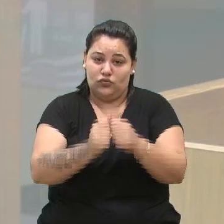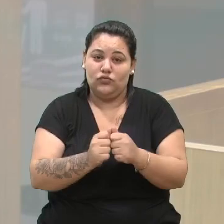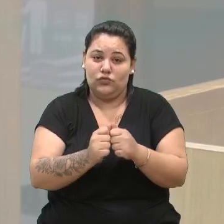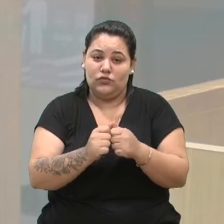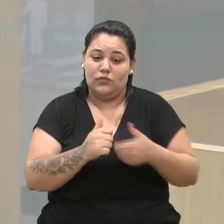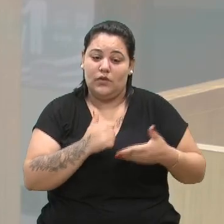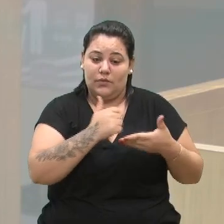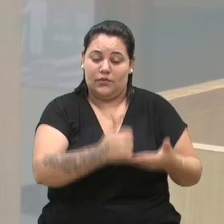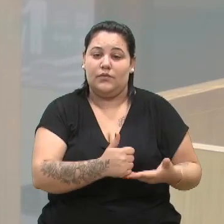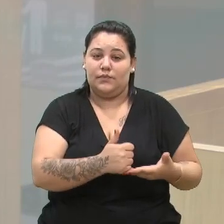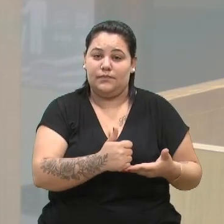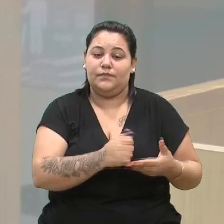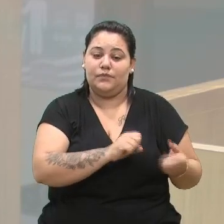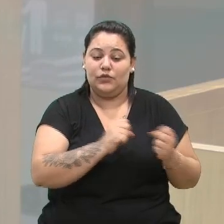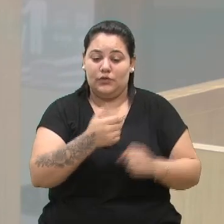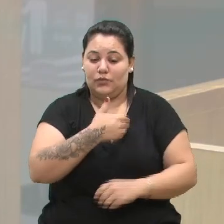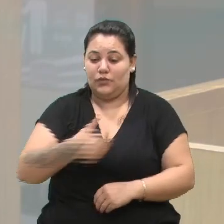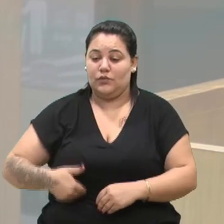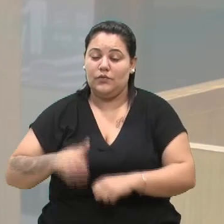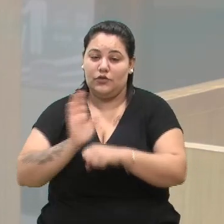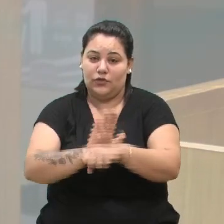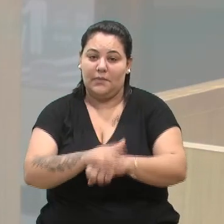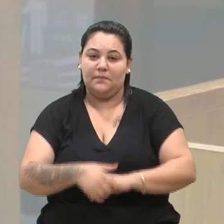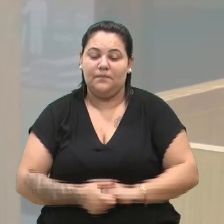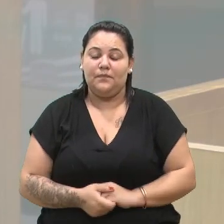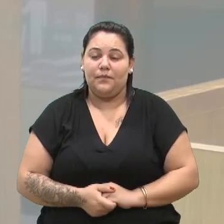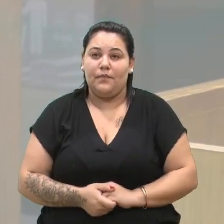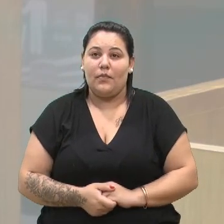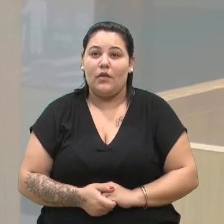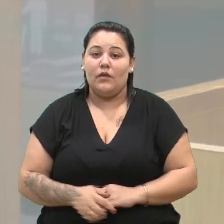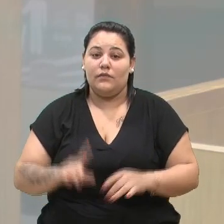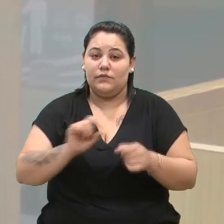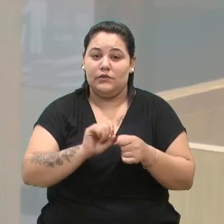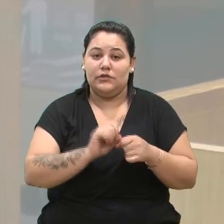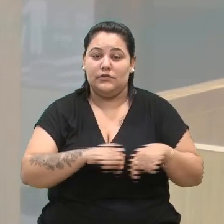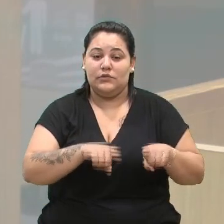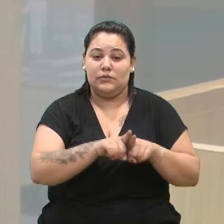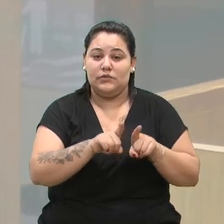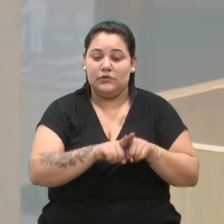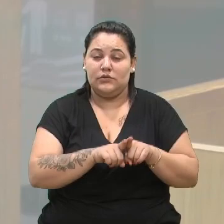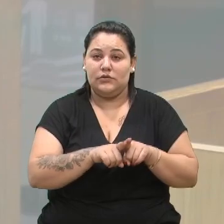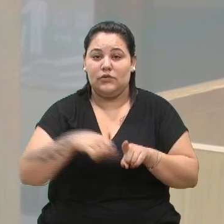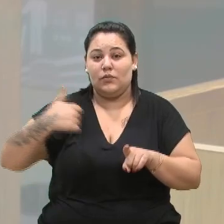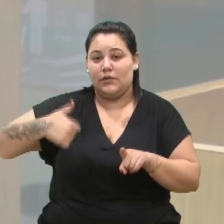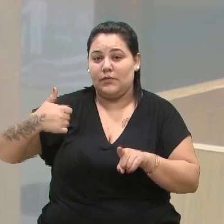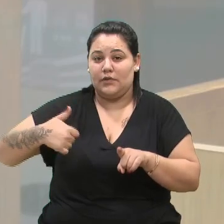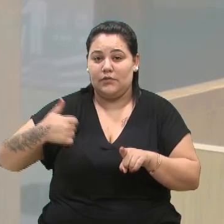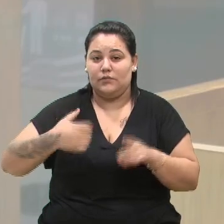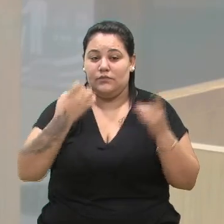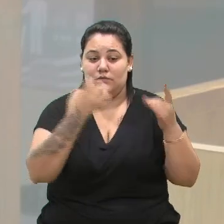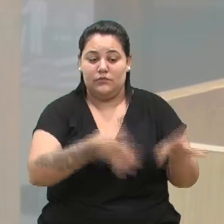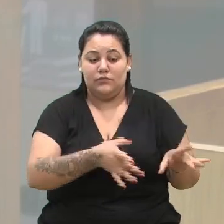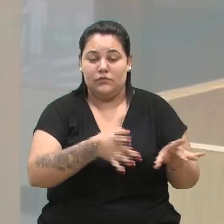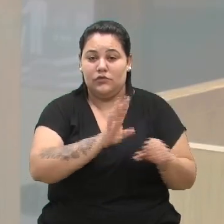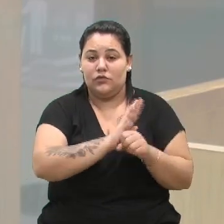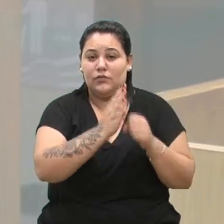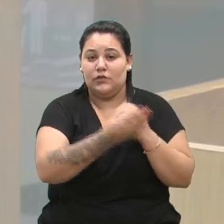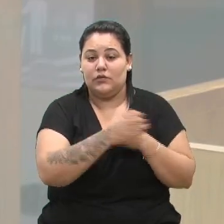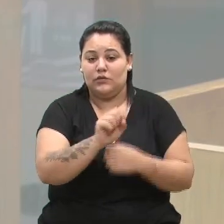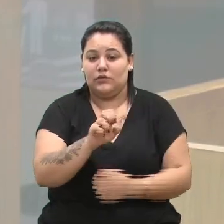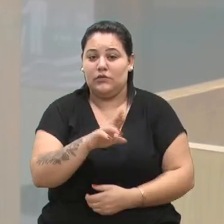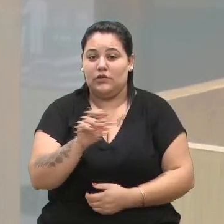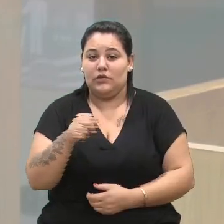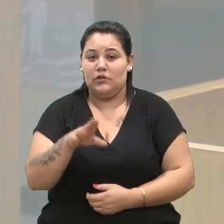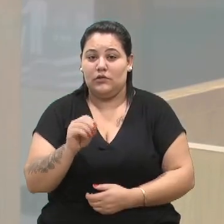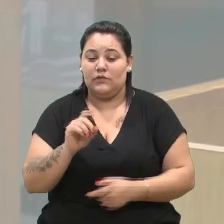poder público para que possa ajudar. Fizemos o primeiro Bota Fora no bairro Serrano. Fizemos a divulgação 3